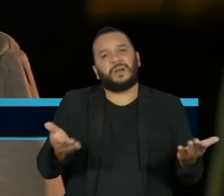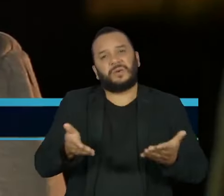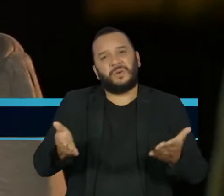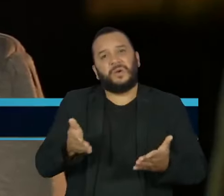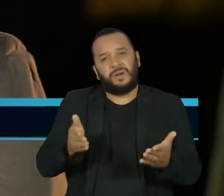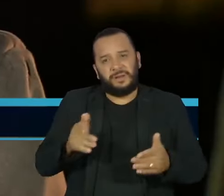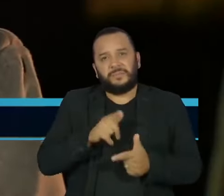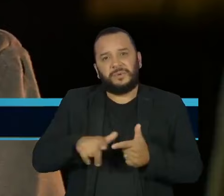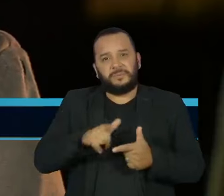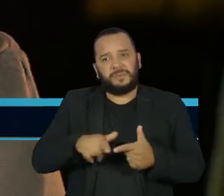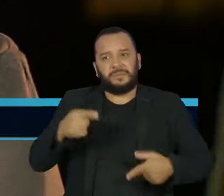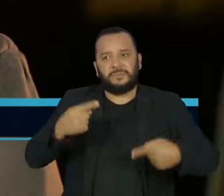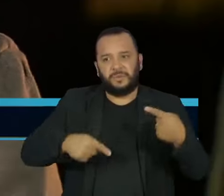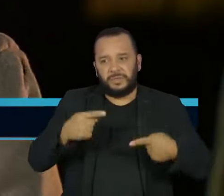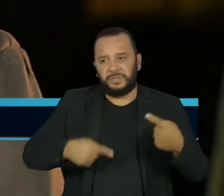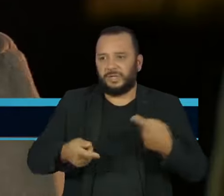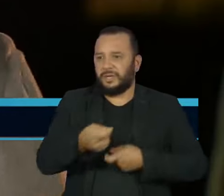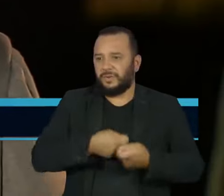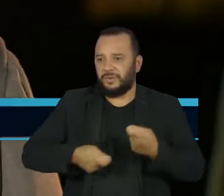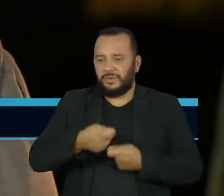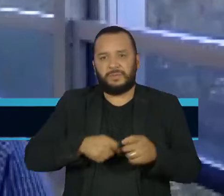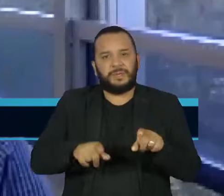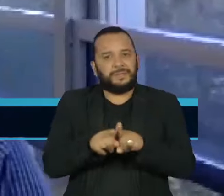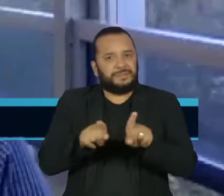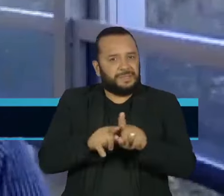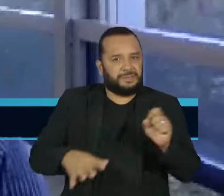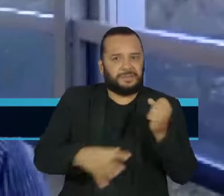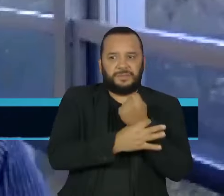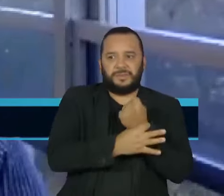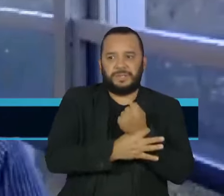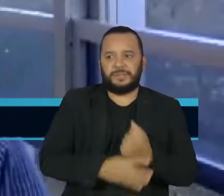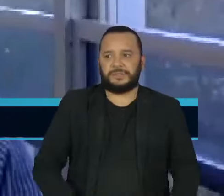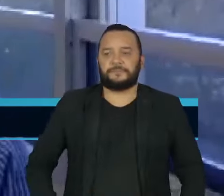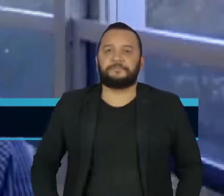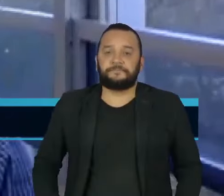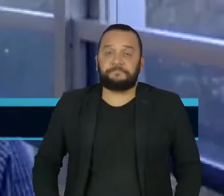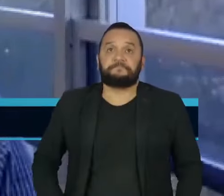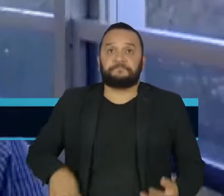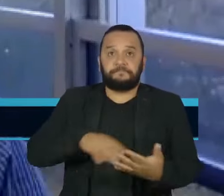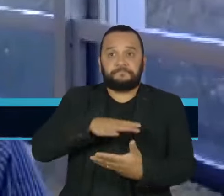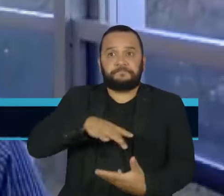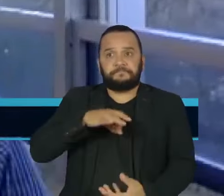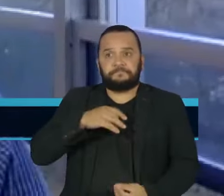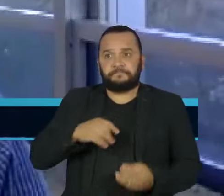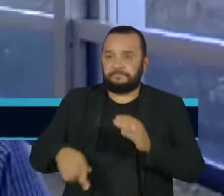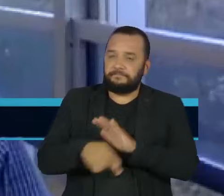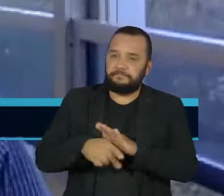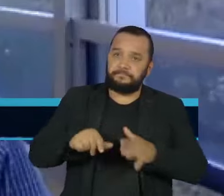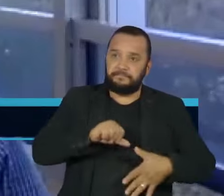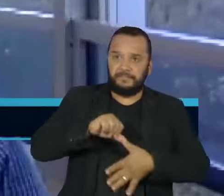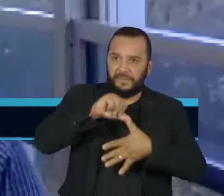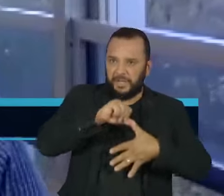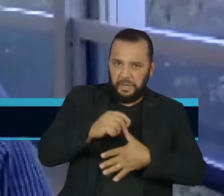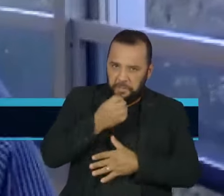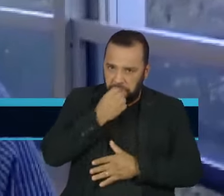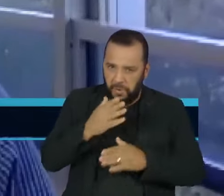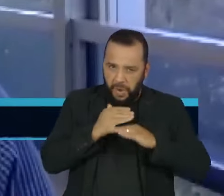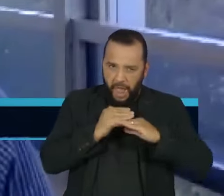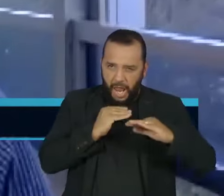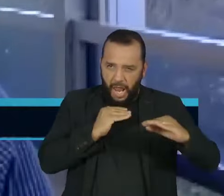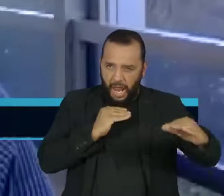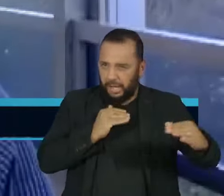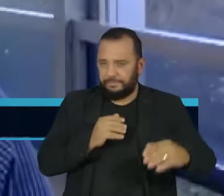instabilidade política, econômica e de segurança. A democracia na América Latina não se mostra consolidada como